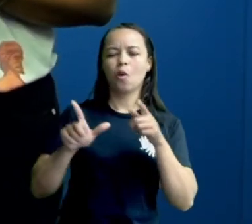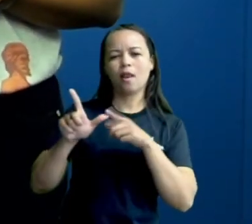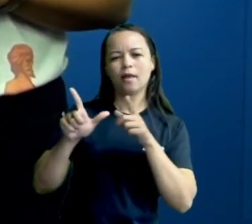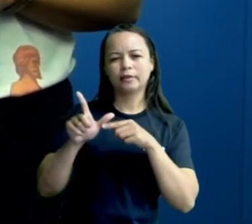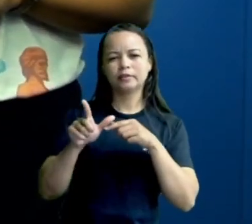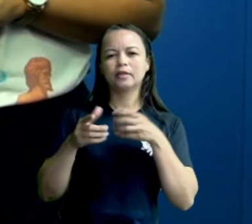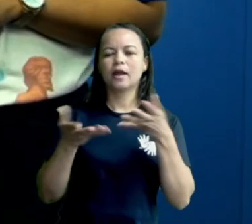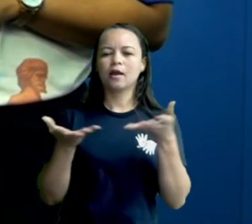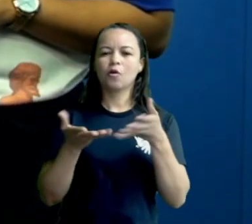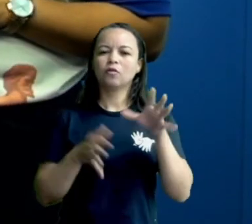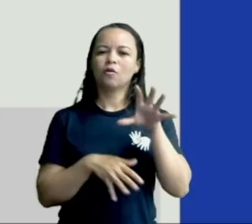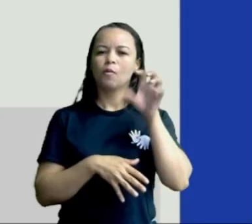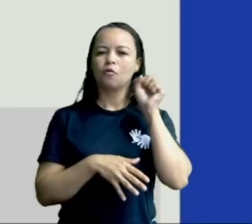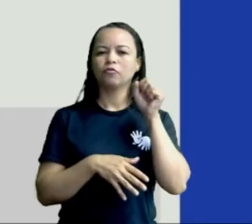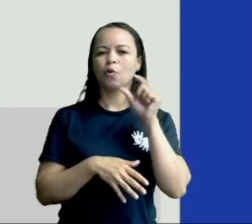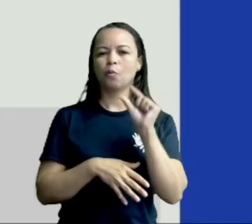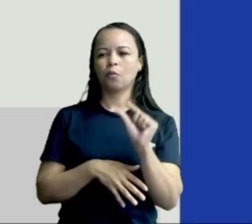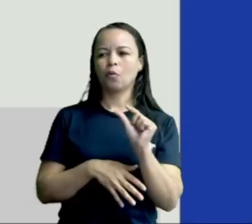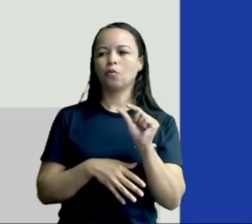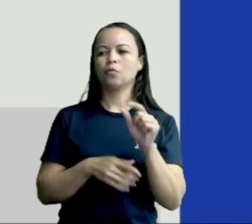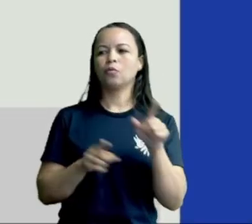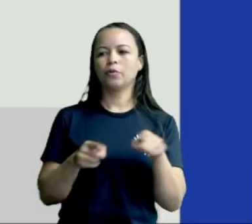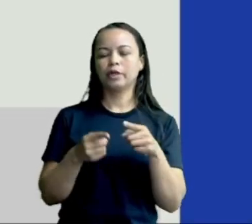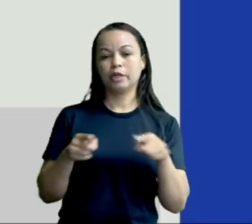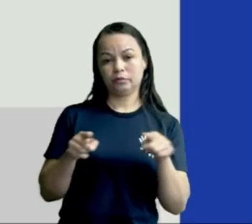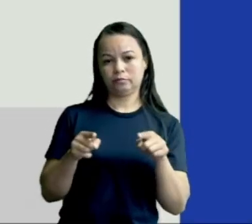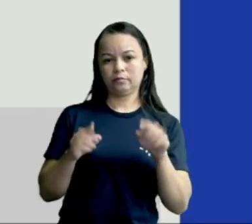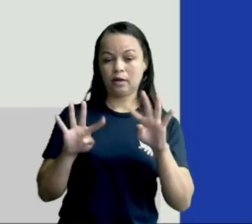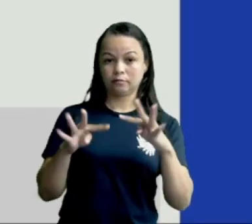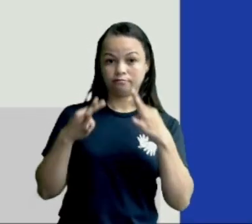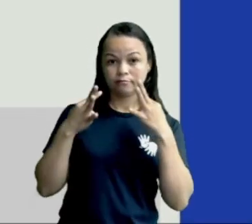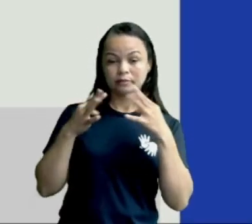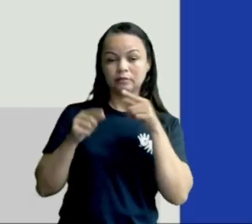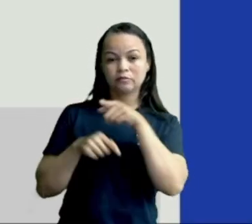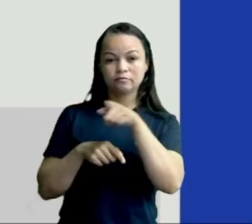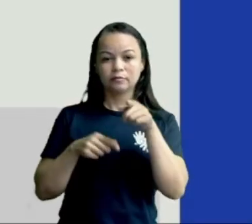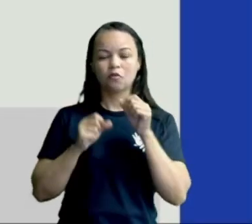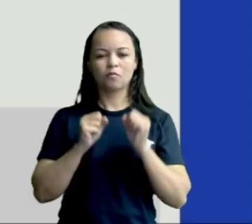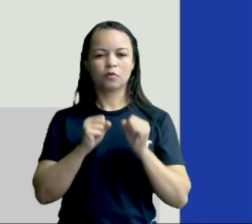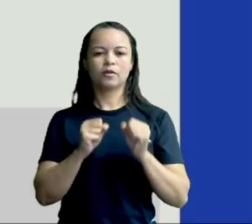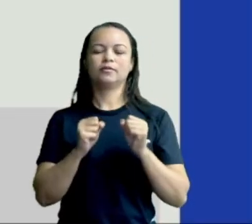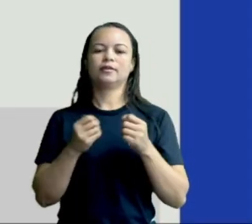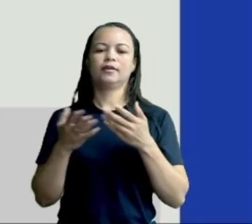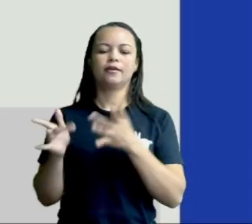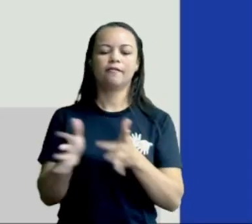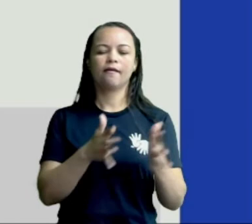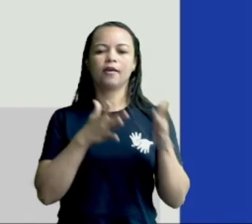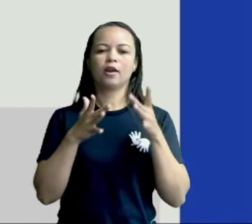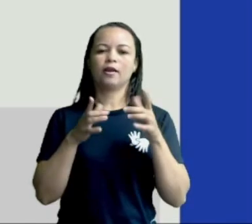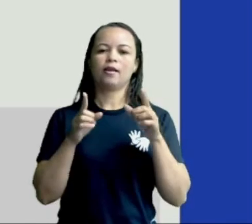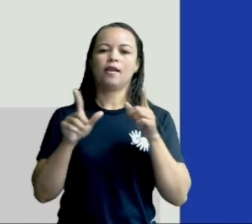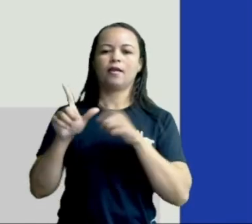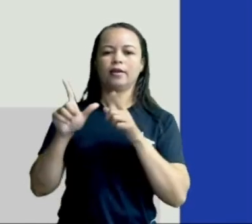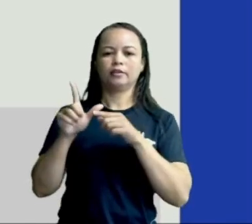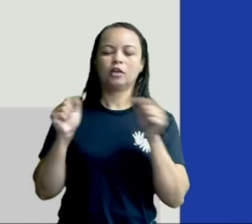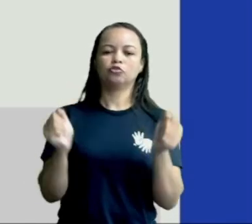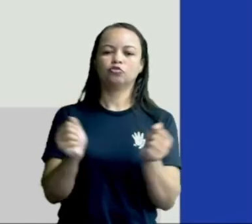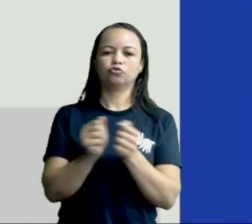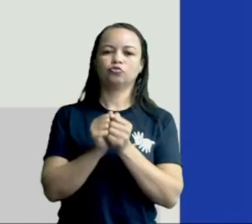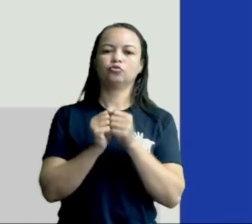ouvir um pouco esse hino, tá certo? Preste atenção que você vai poder seguir a letra junto com a canção.